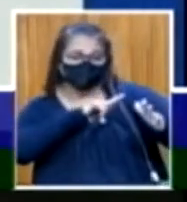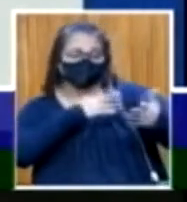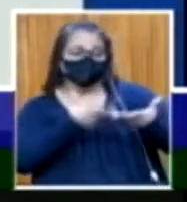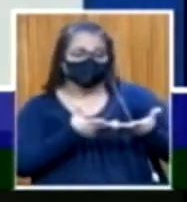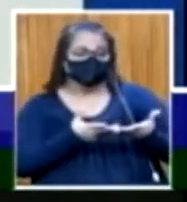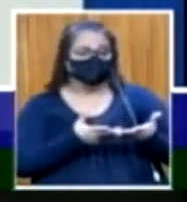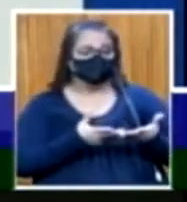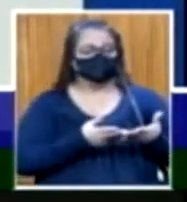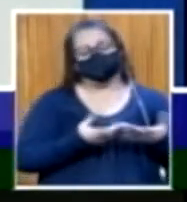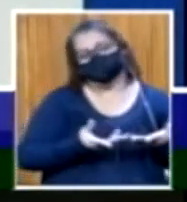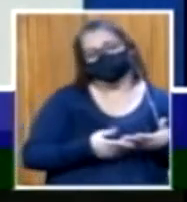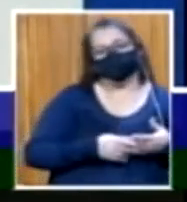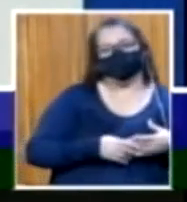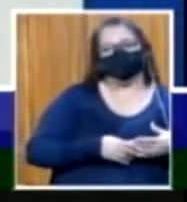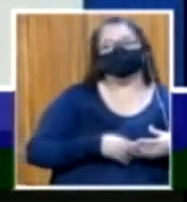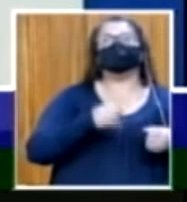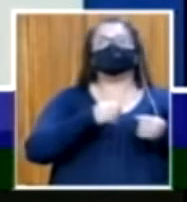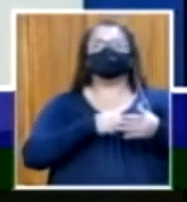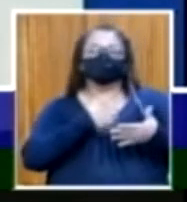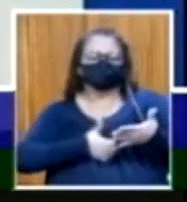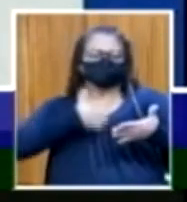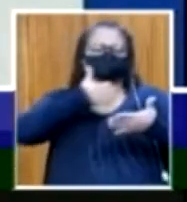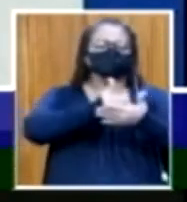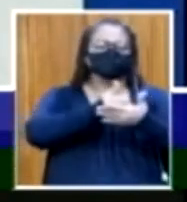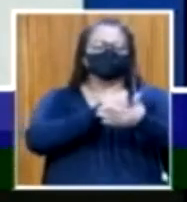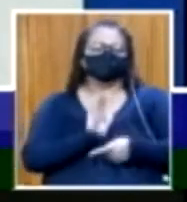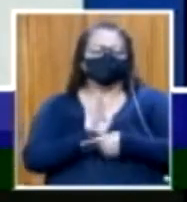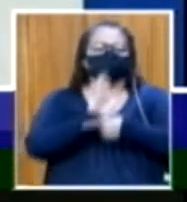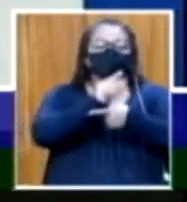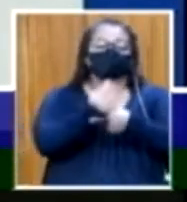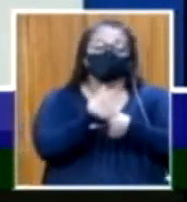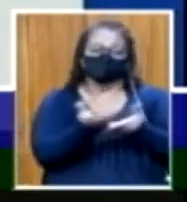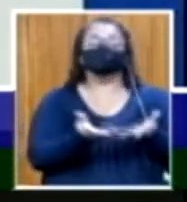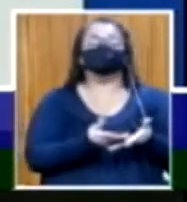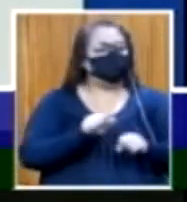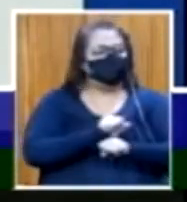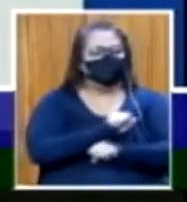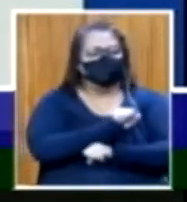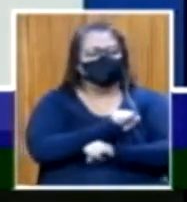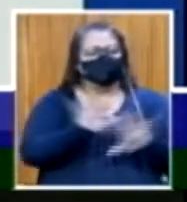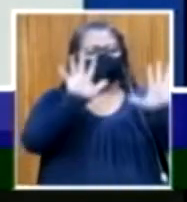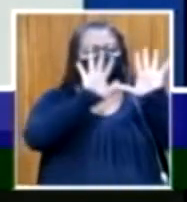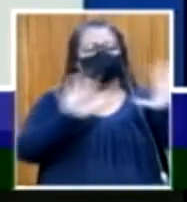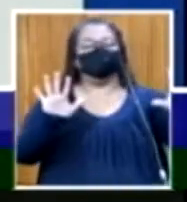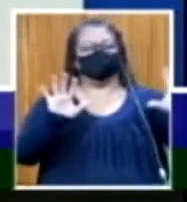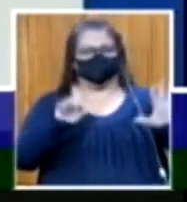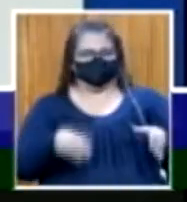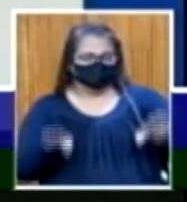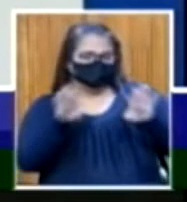um desestímulo no investimento. Isso é um ponto muito claro.